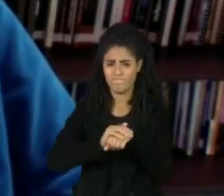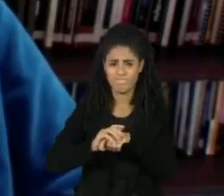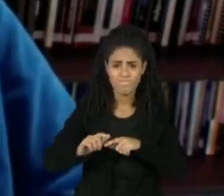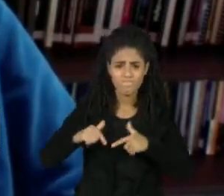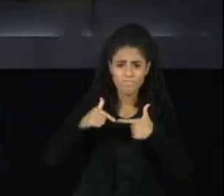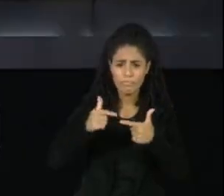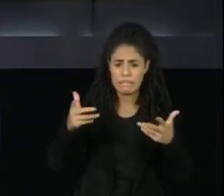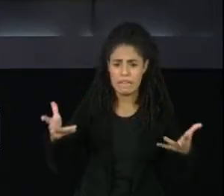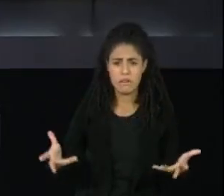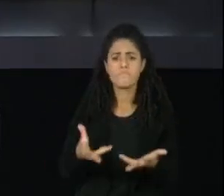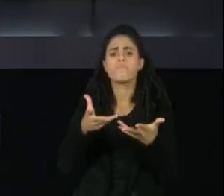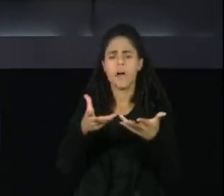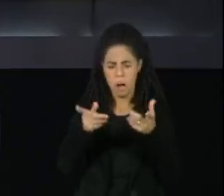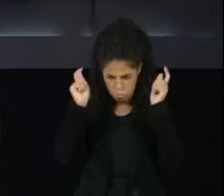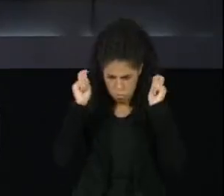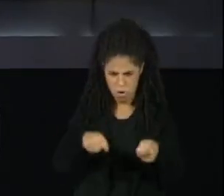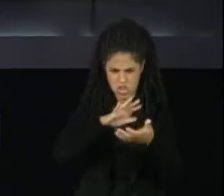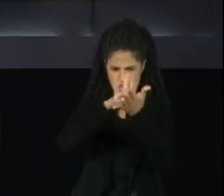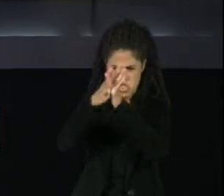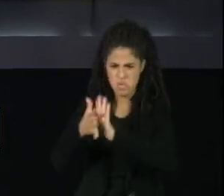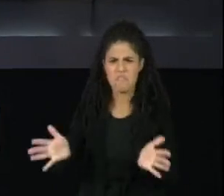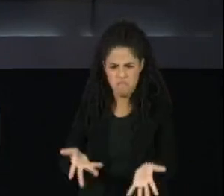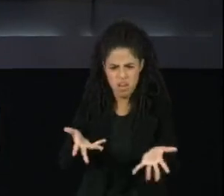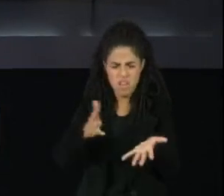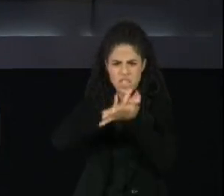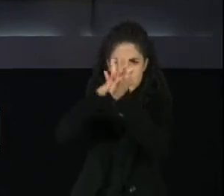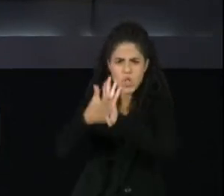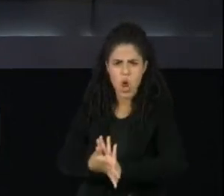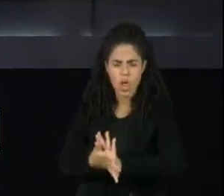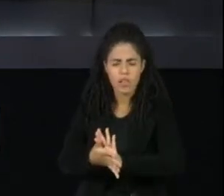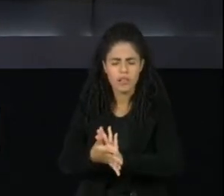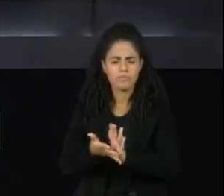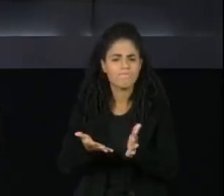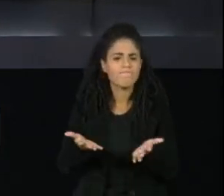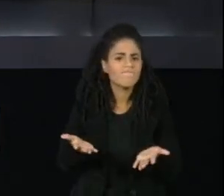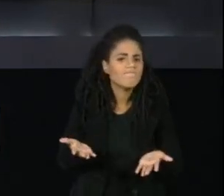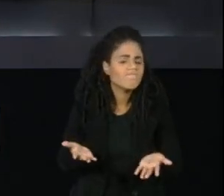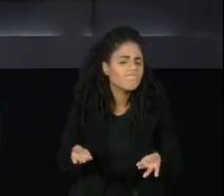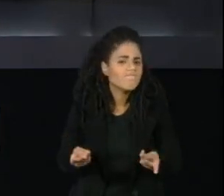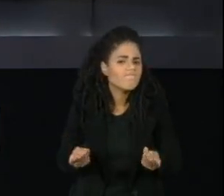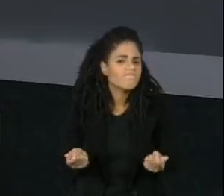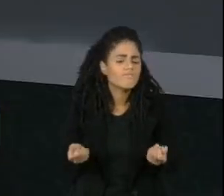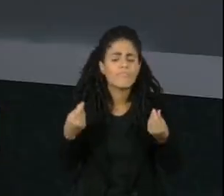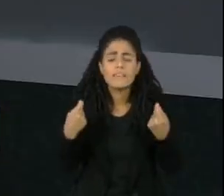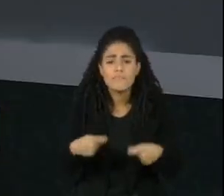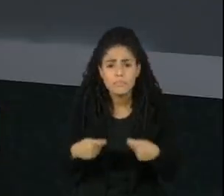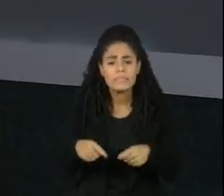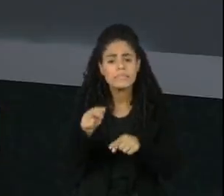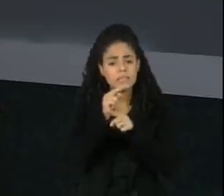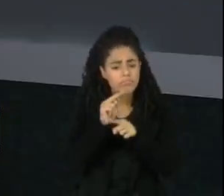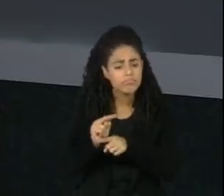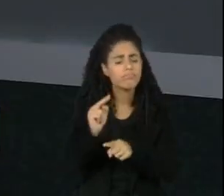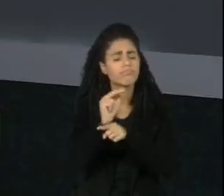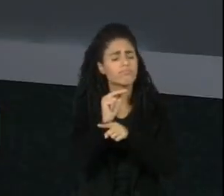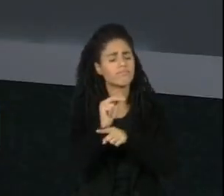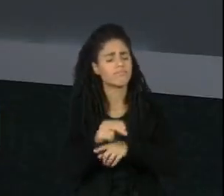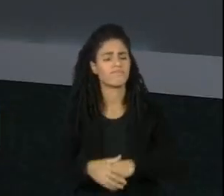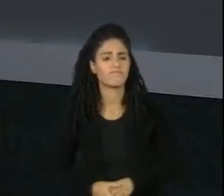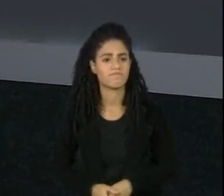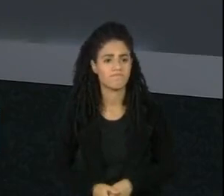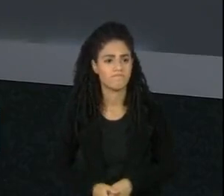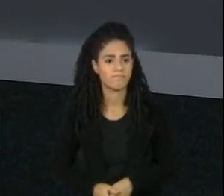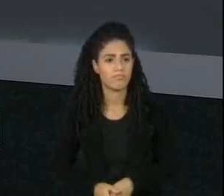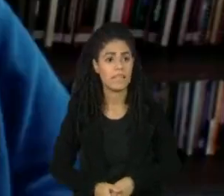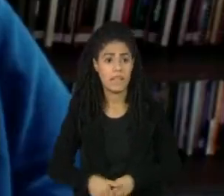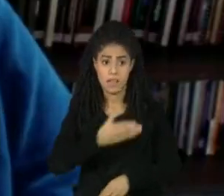incentivar o desmatamento. É essa mudança que nós temos que fazer em breve para salvar a Amazônia. Agora, essa não é uma responsabilidade só